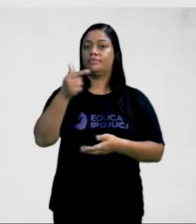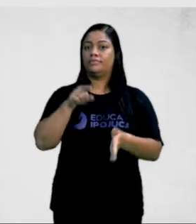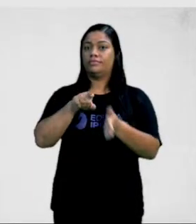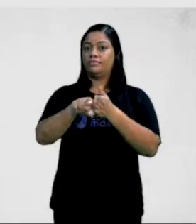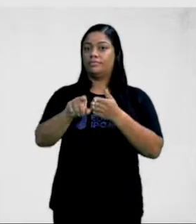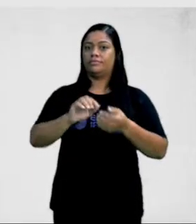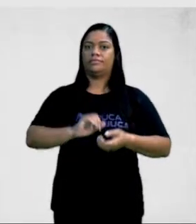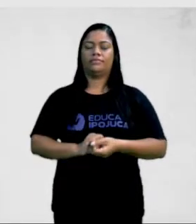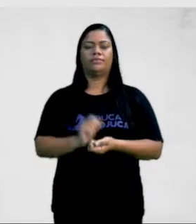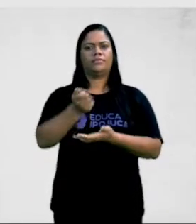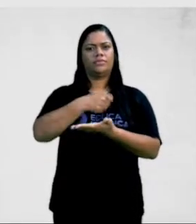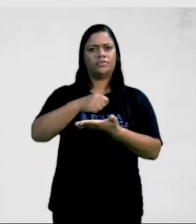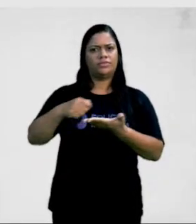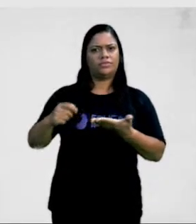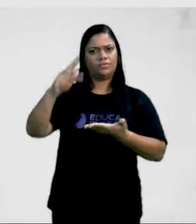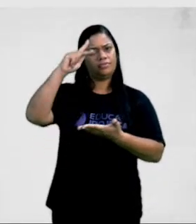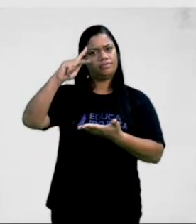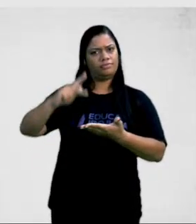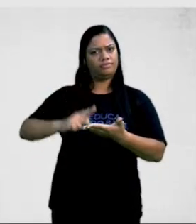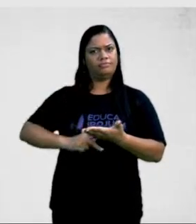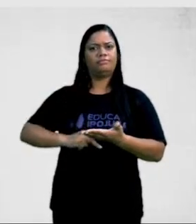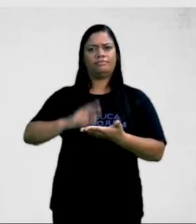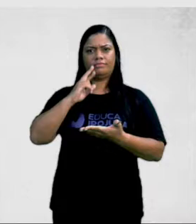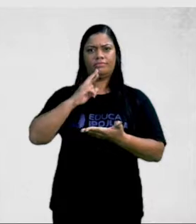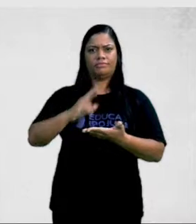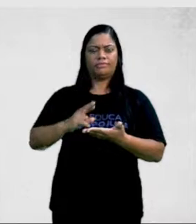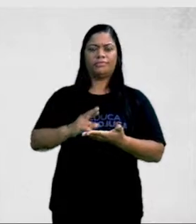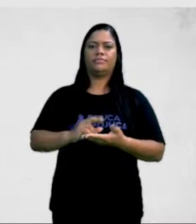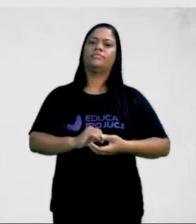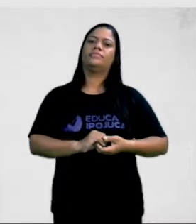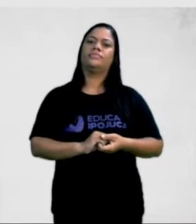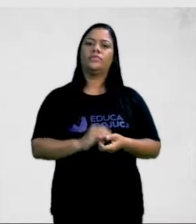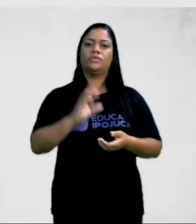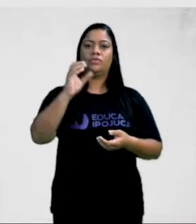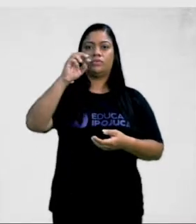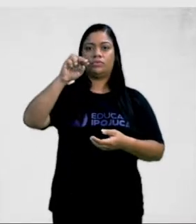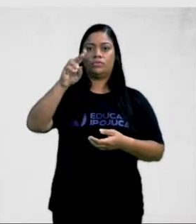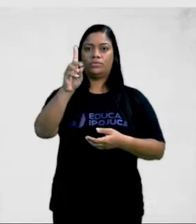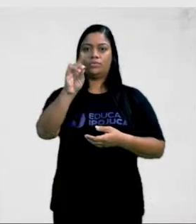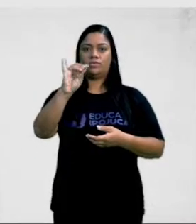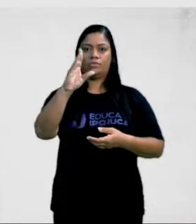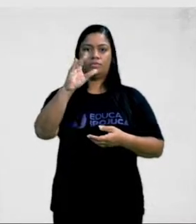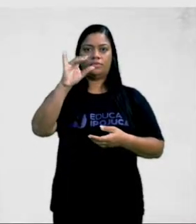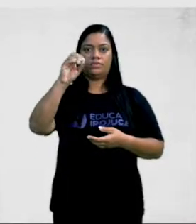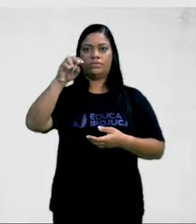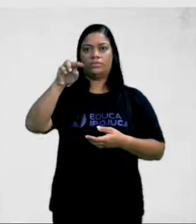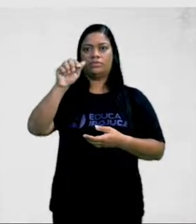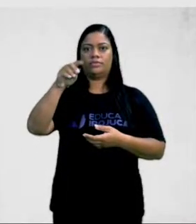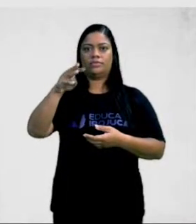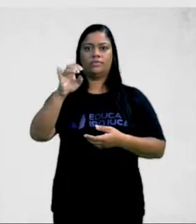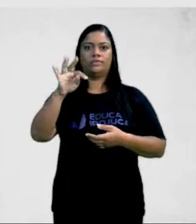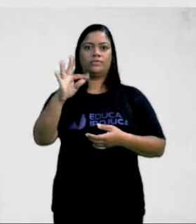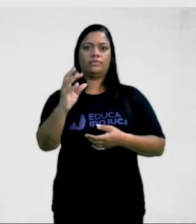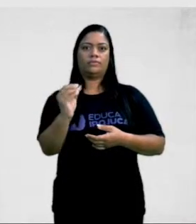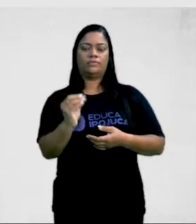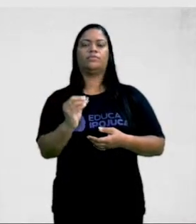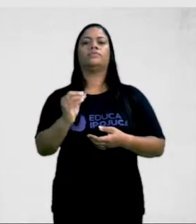pergunta foi: descreva com suas palavras a ginástica de condicionamento físico, né? A ginástica de condicionamento físico